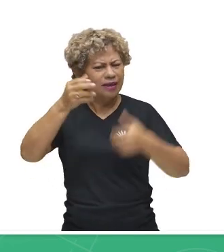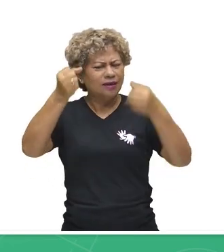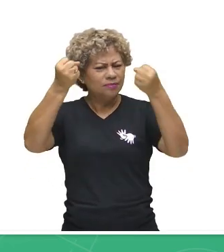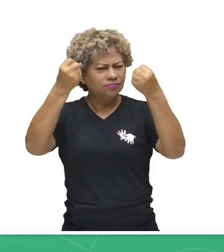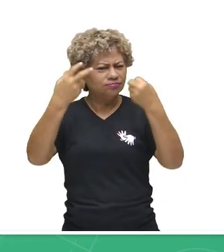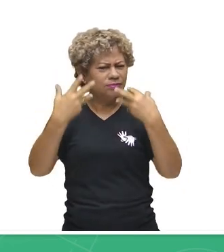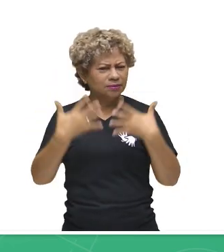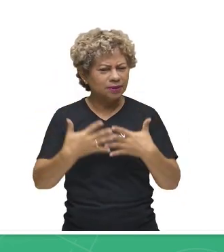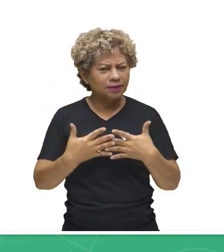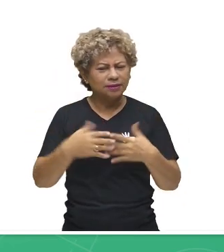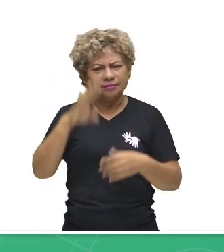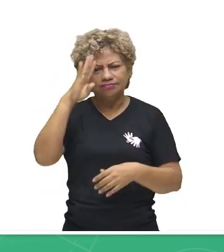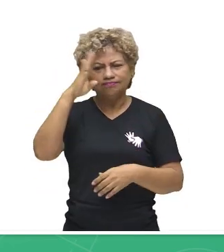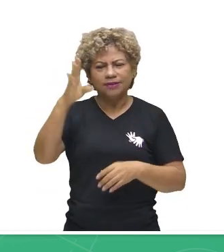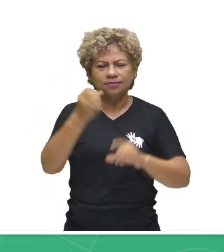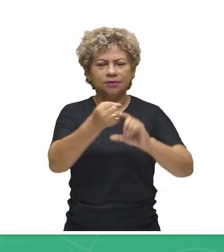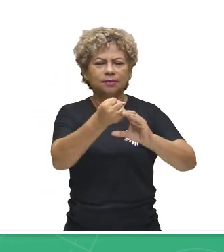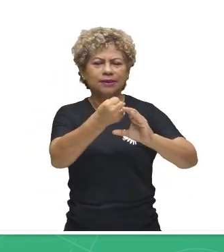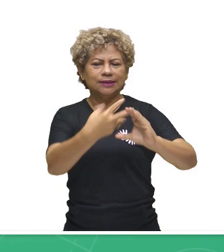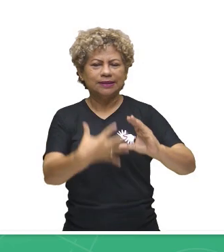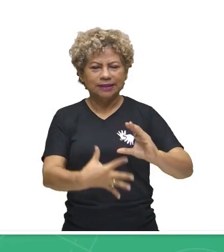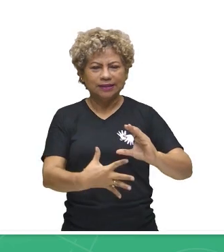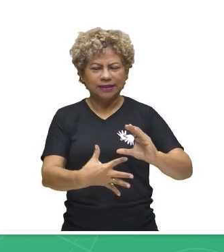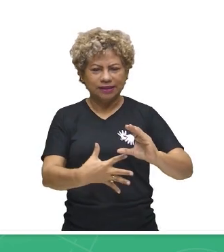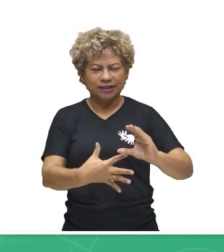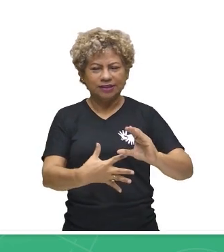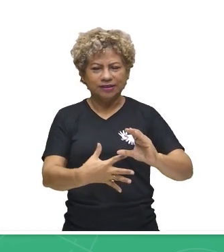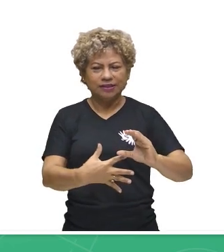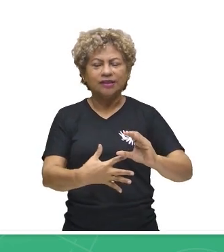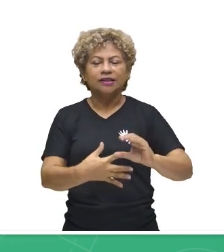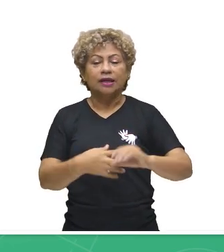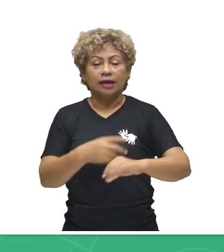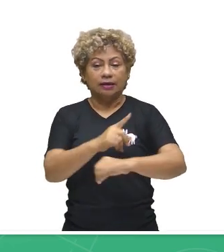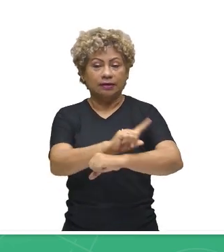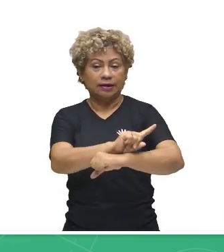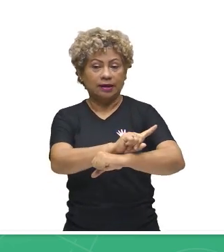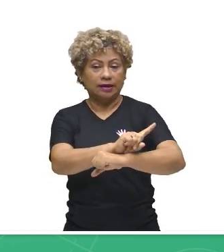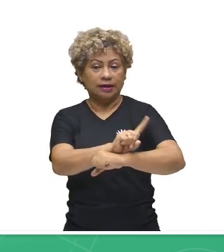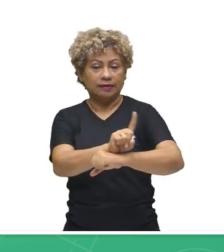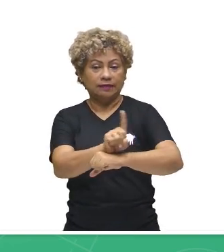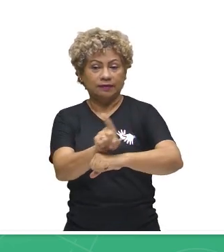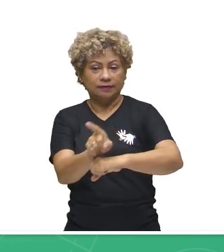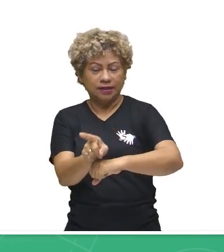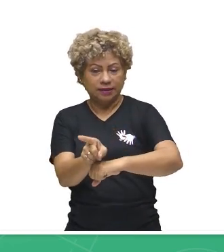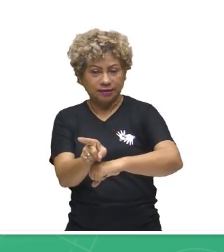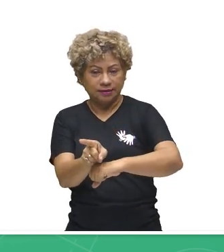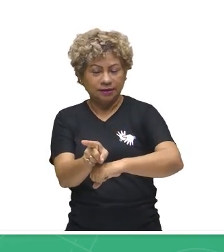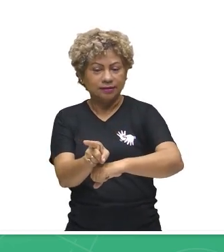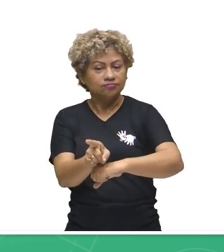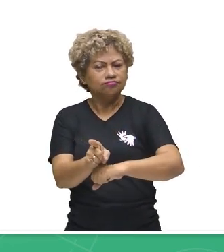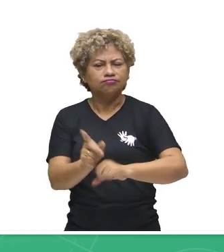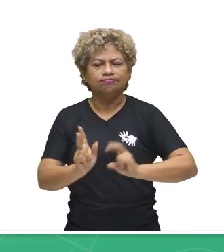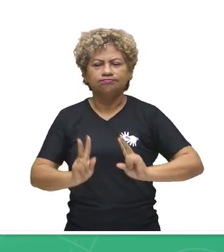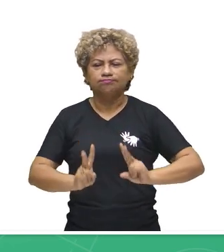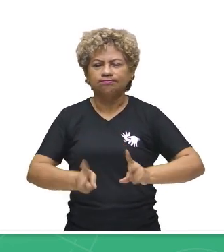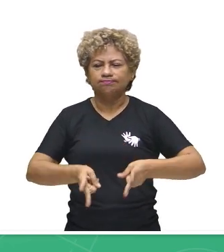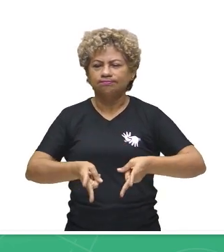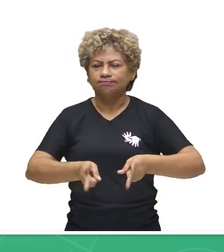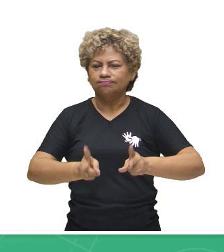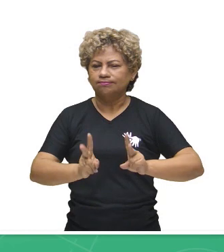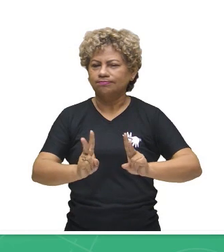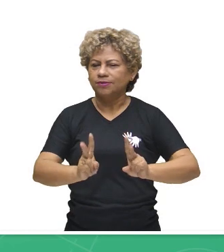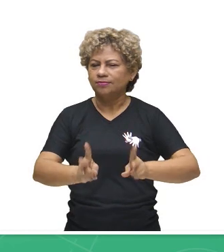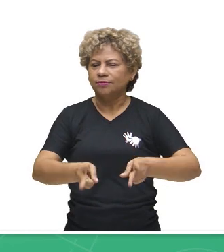principal característica é que a velocidade ela é escalar constante.